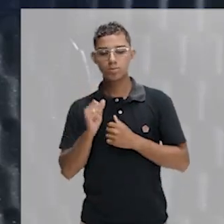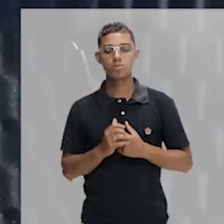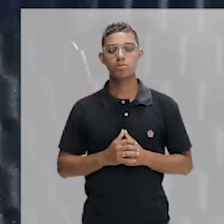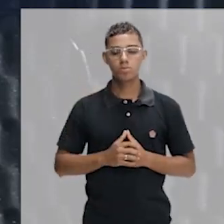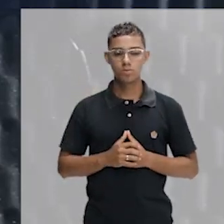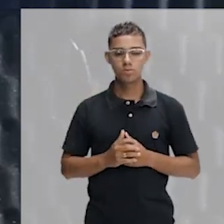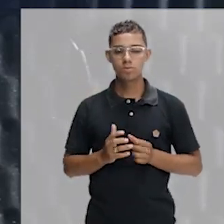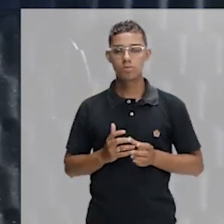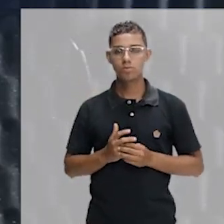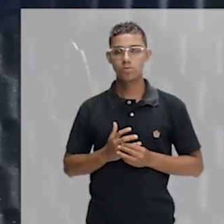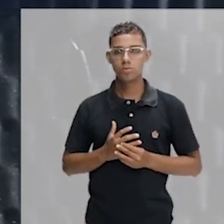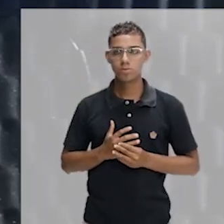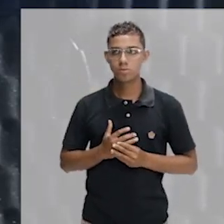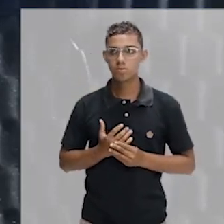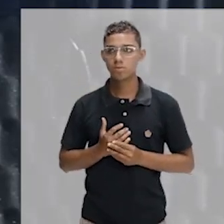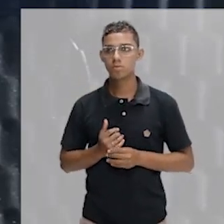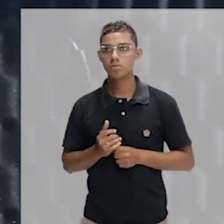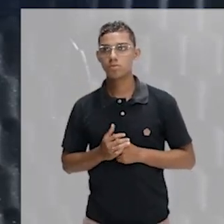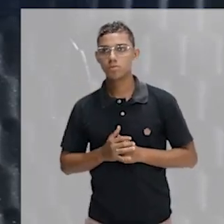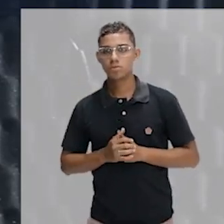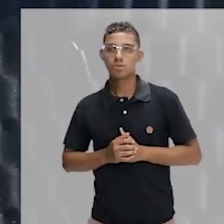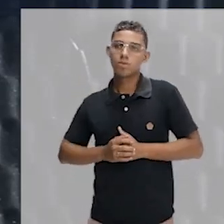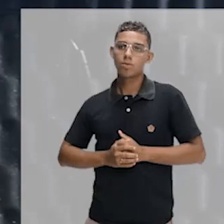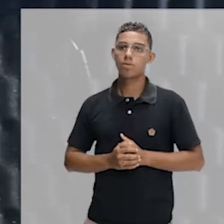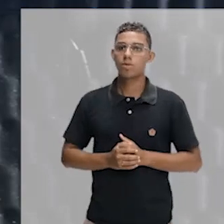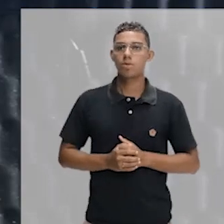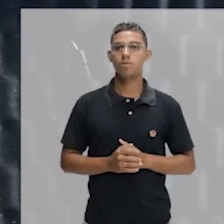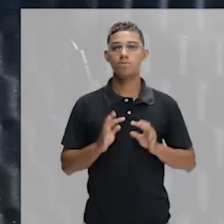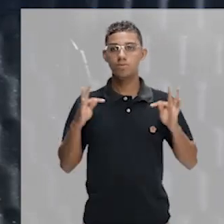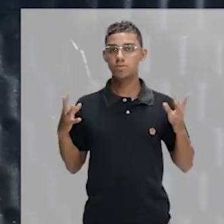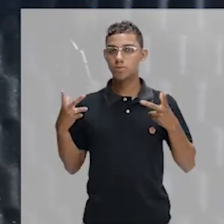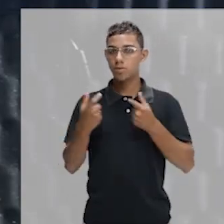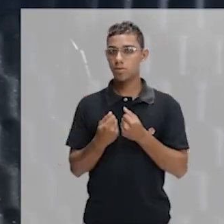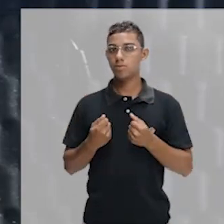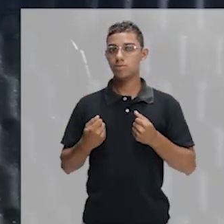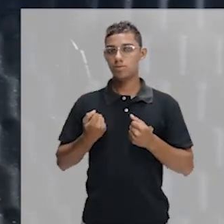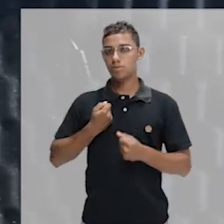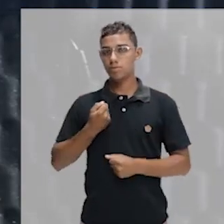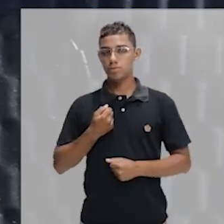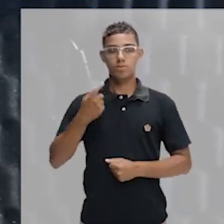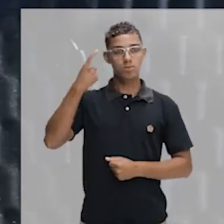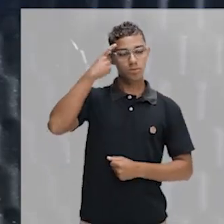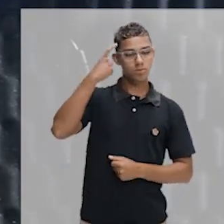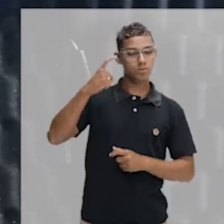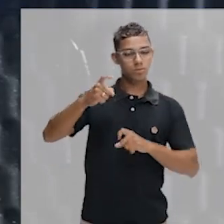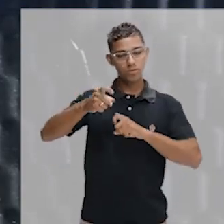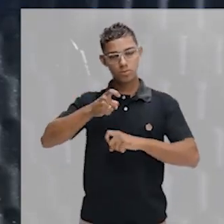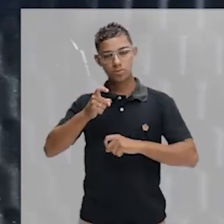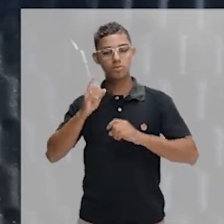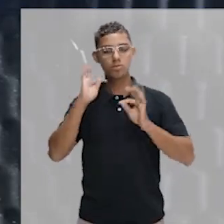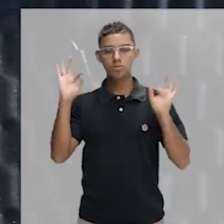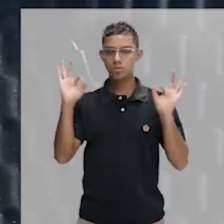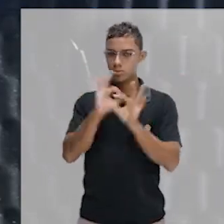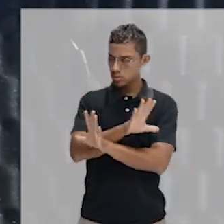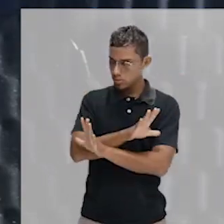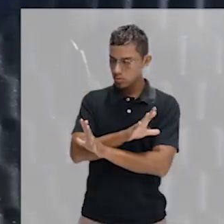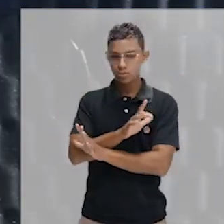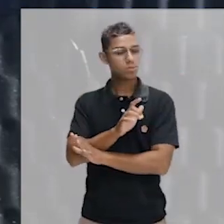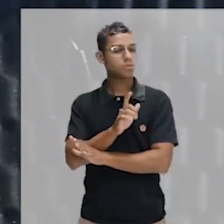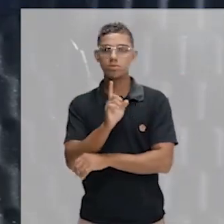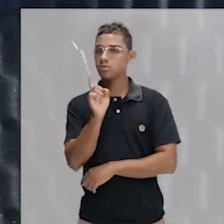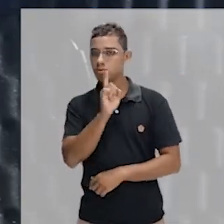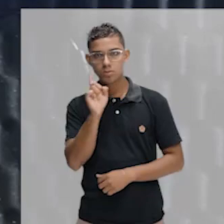já calculei o 2 elevado a x para todos os valores de x Que Nós pensamos ainda pouco acabou Lógico que não